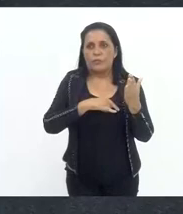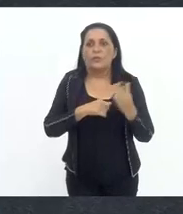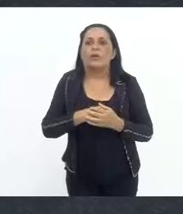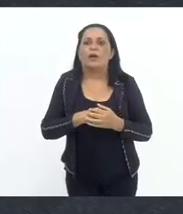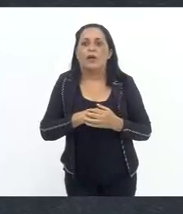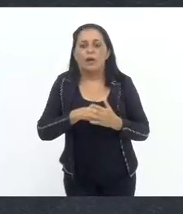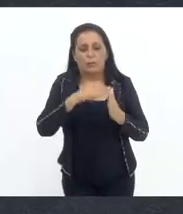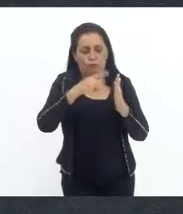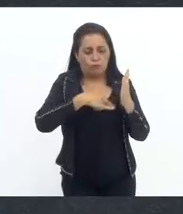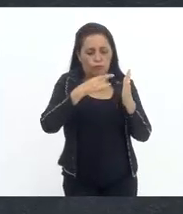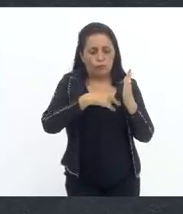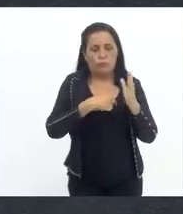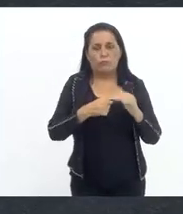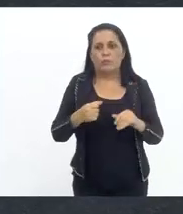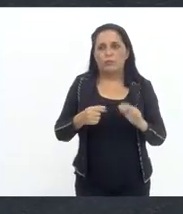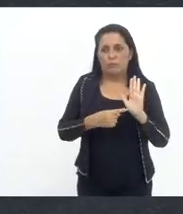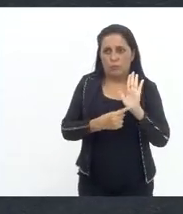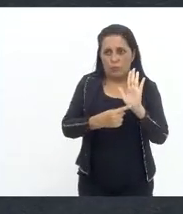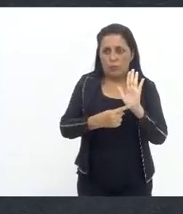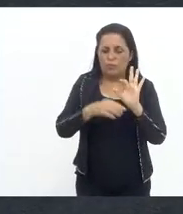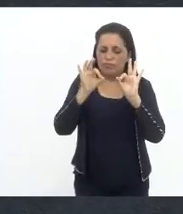com exatidão o ocorrido na